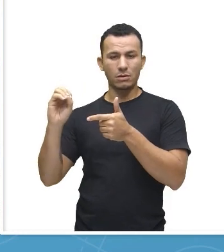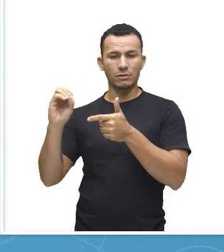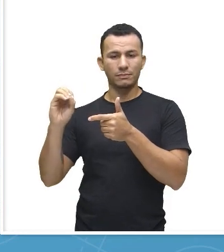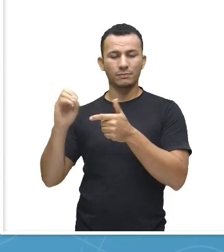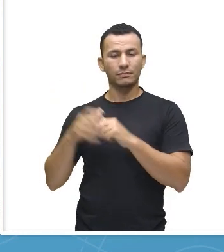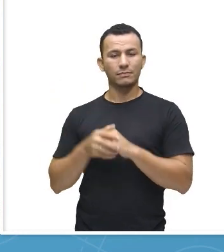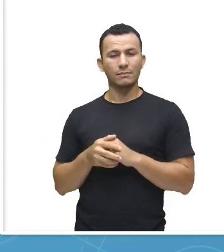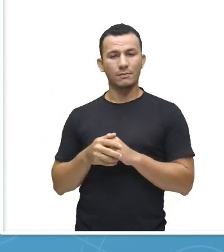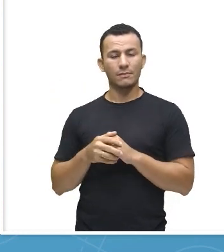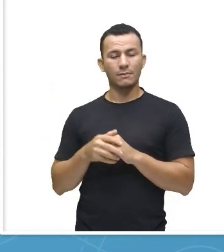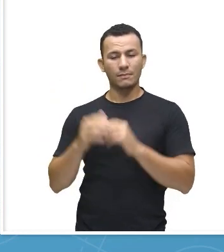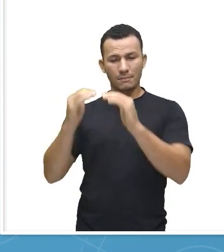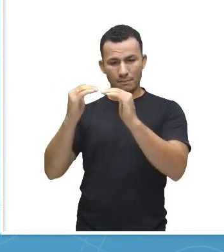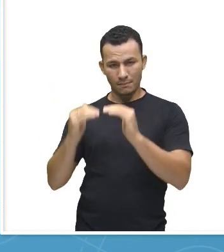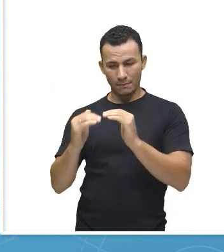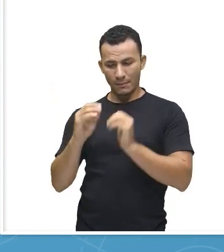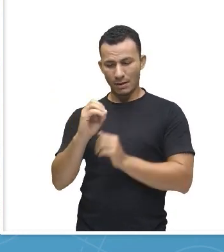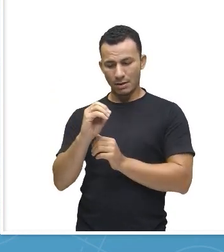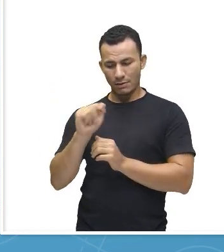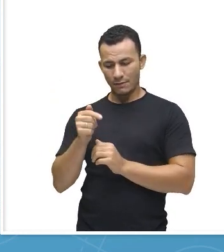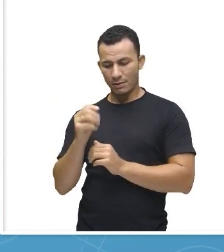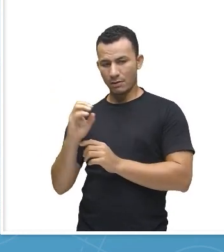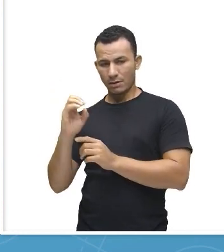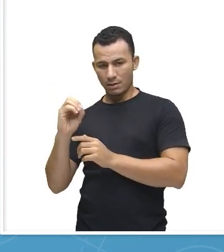botar 0,00